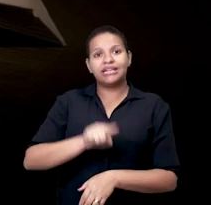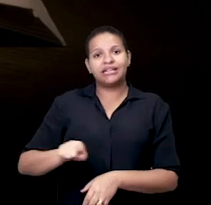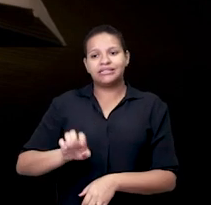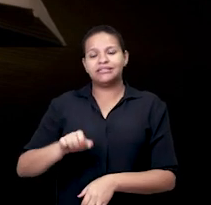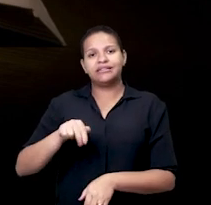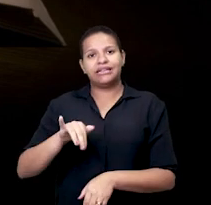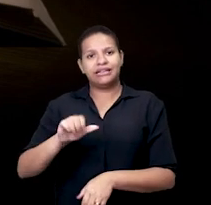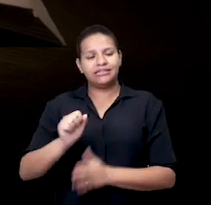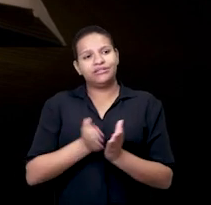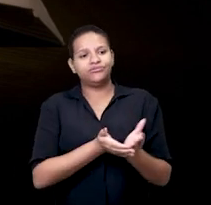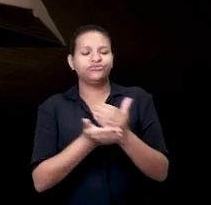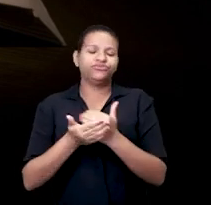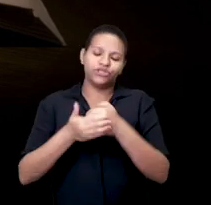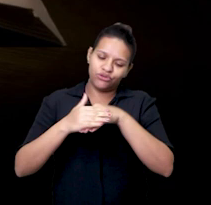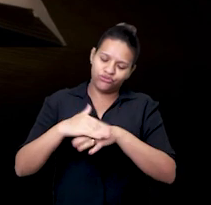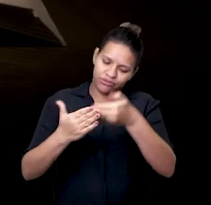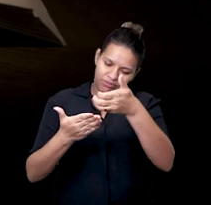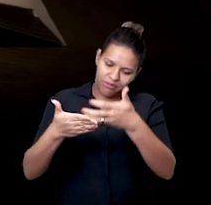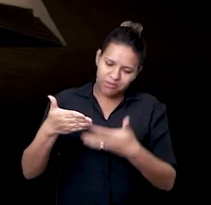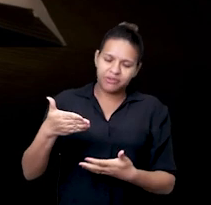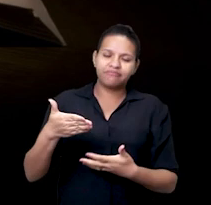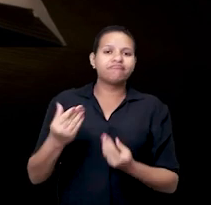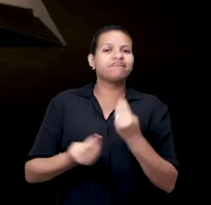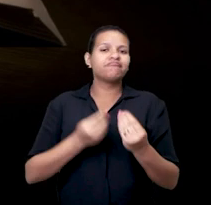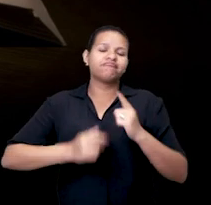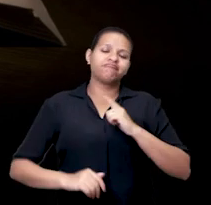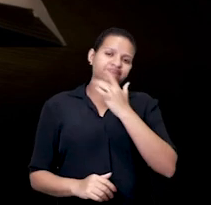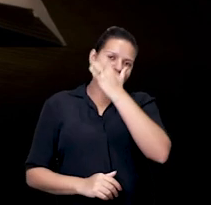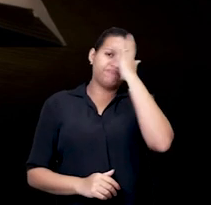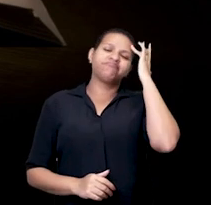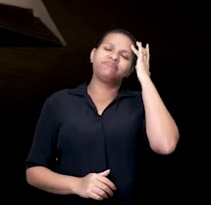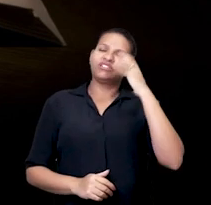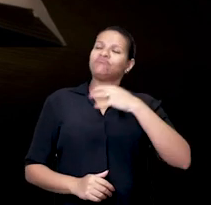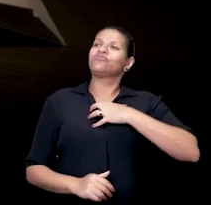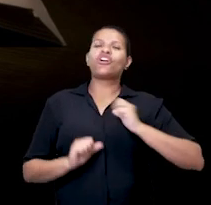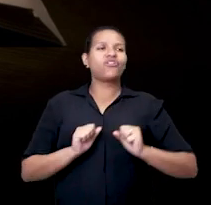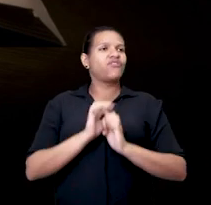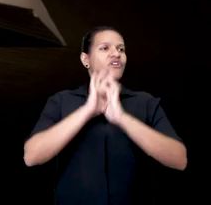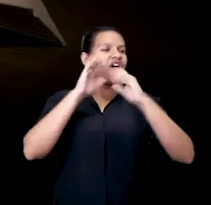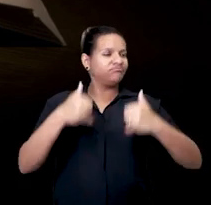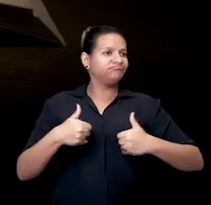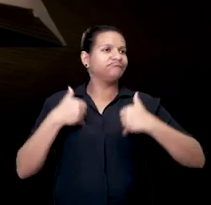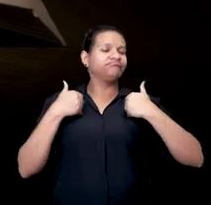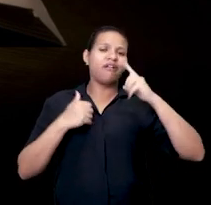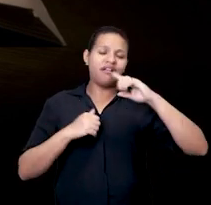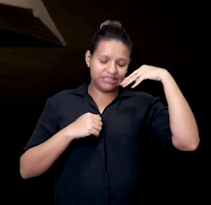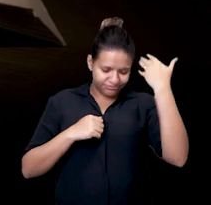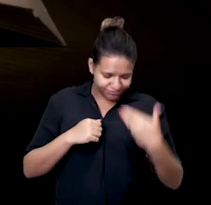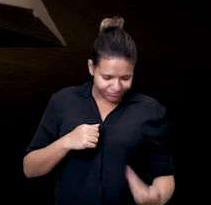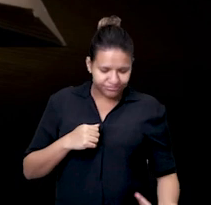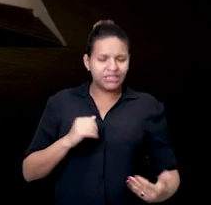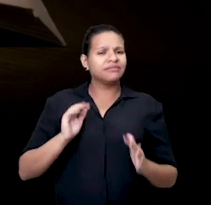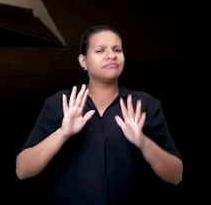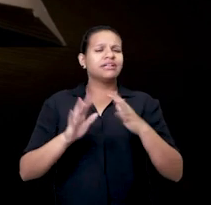a glória dos reis é esquadrinhá-la. A altura dos céus, a profundeza da terra são impenetráveis,